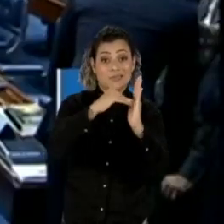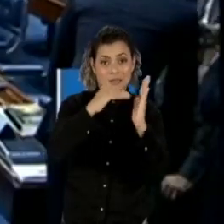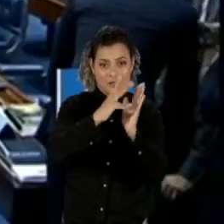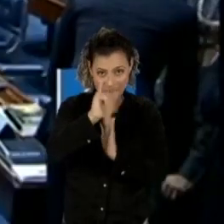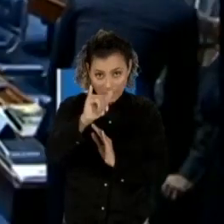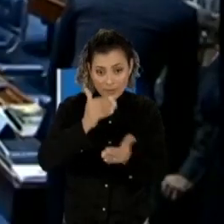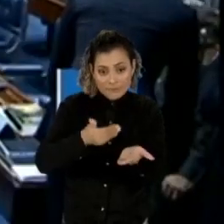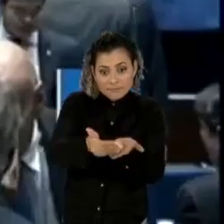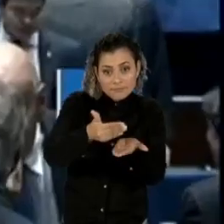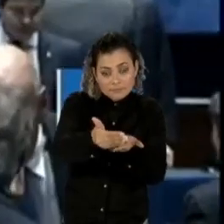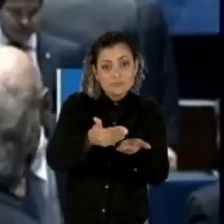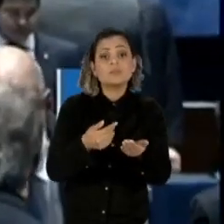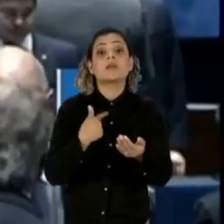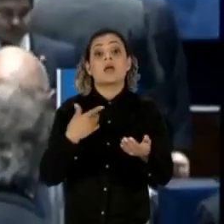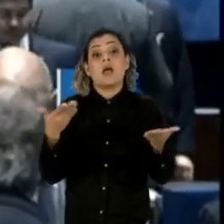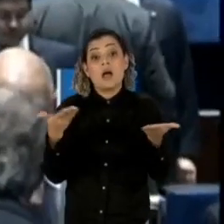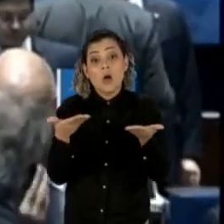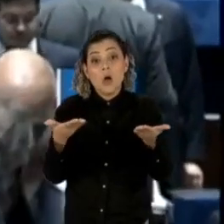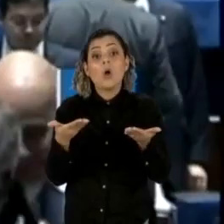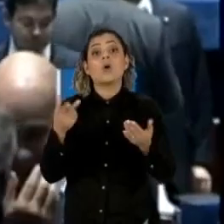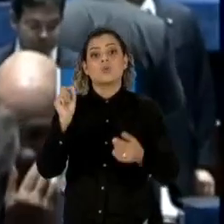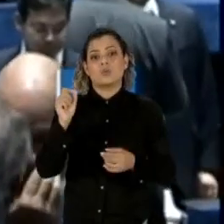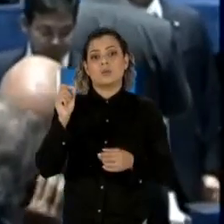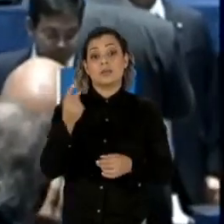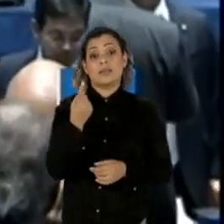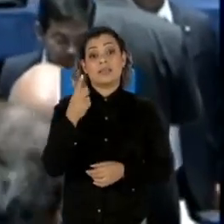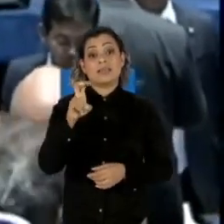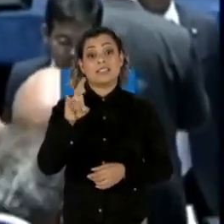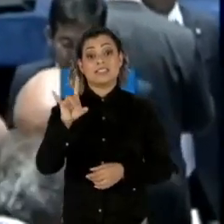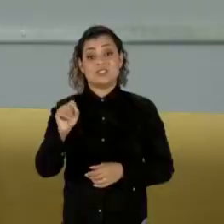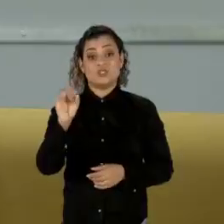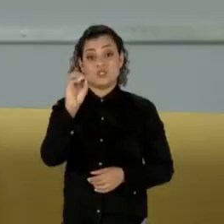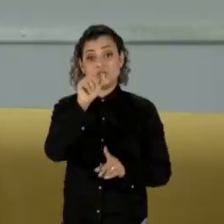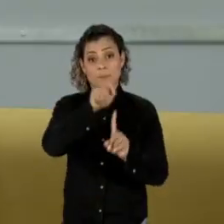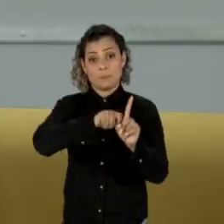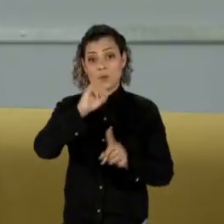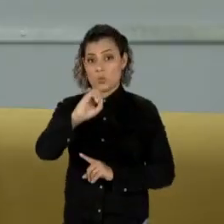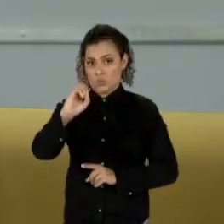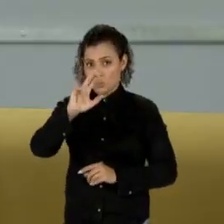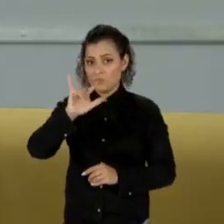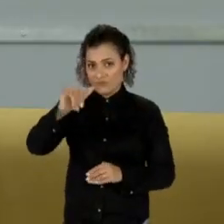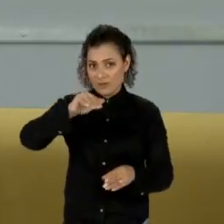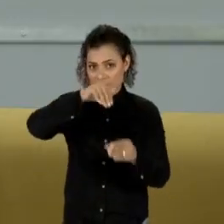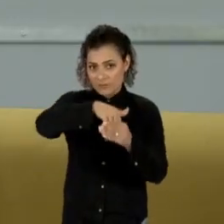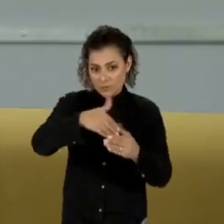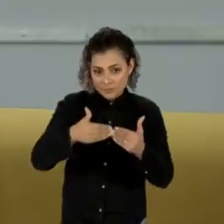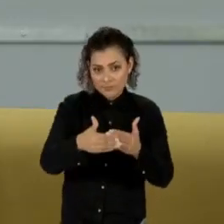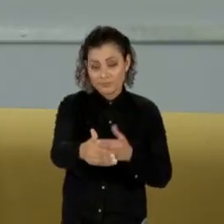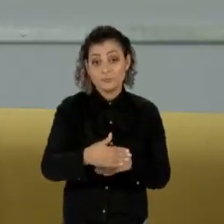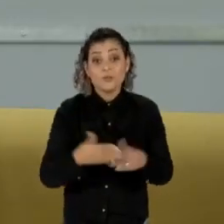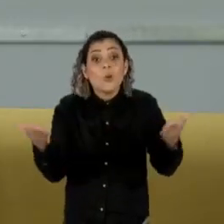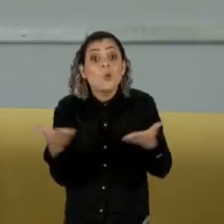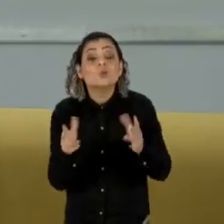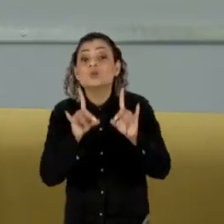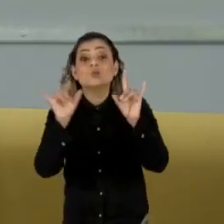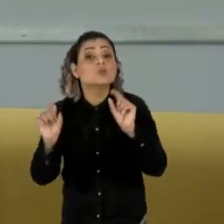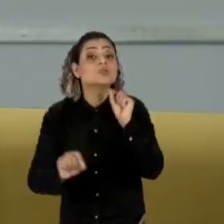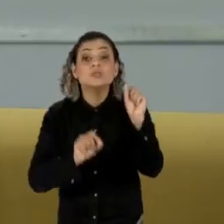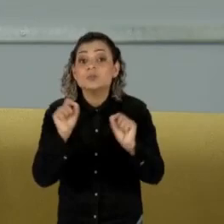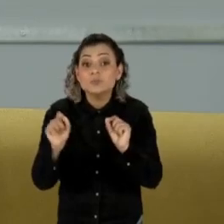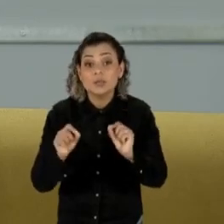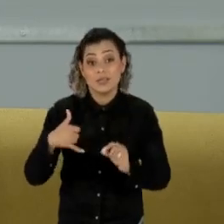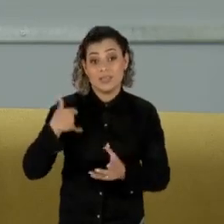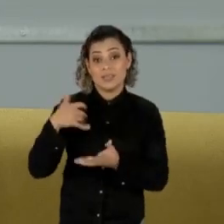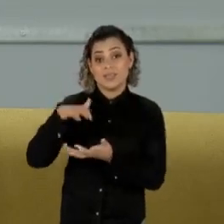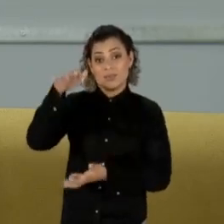previsão é de que isso aconteça ainda nesta primeira quinzena de outubro hoje dia 1º de outubro é dia internacional do idoso